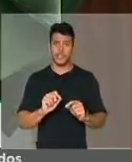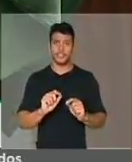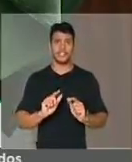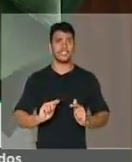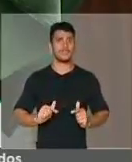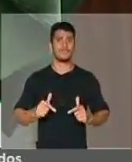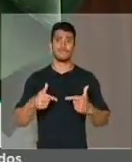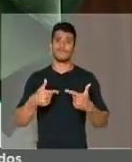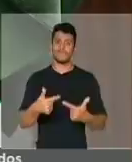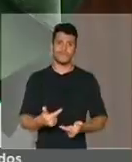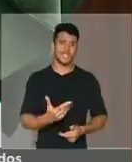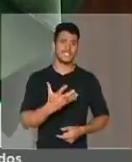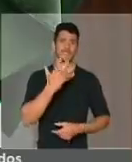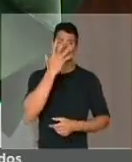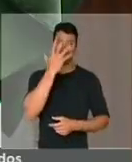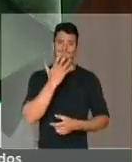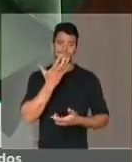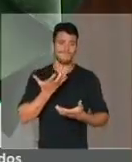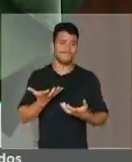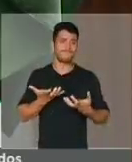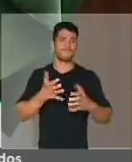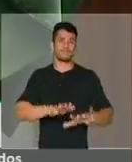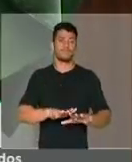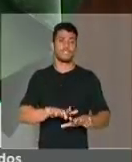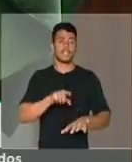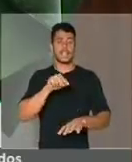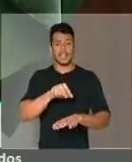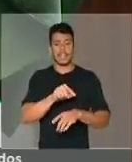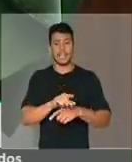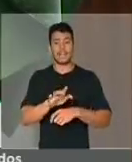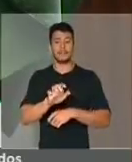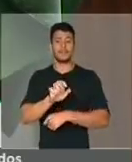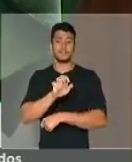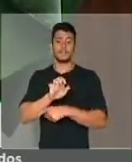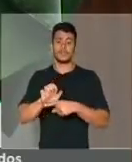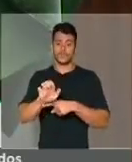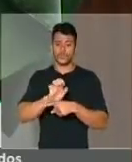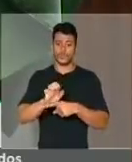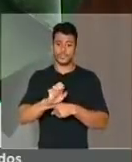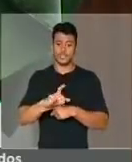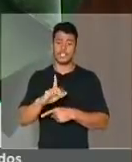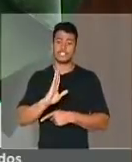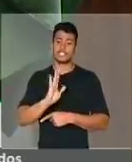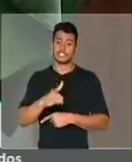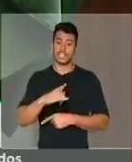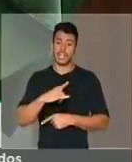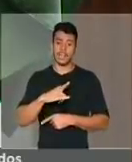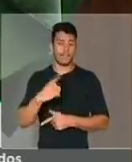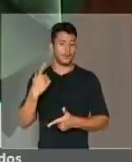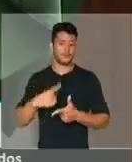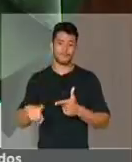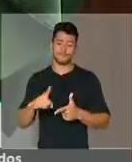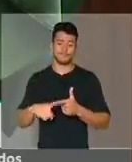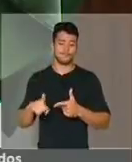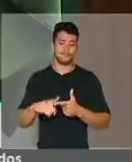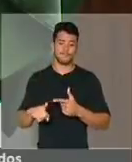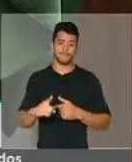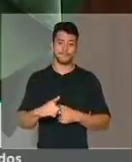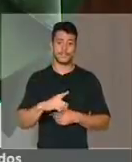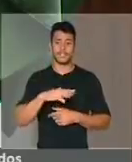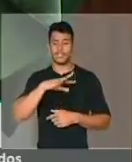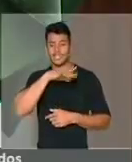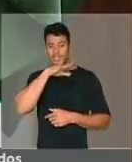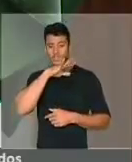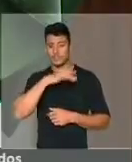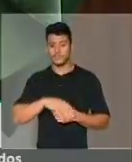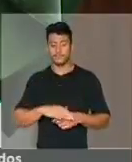choque indispensável para uma unidade da federação que foi levada à UTI. Por outro lado,